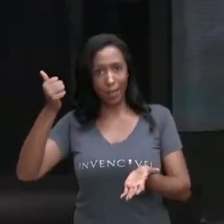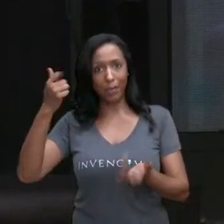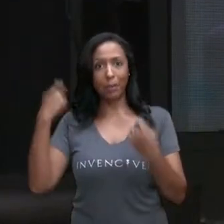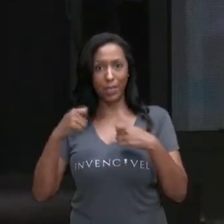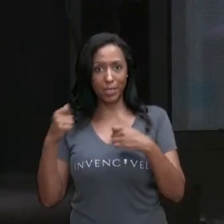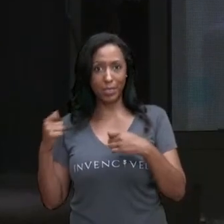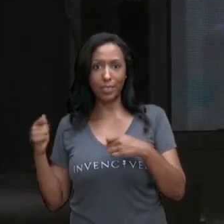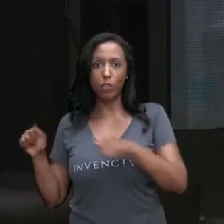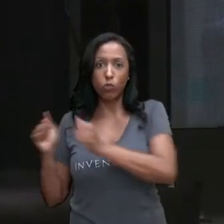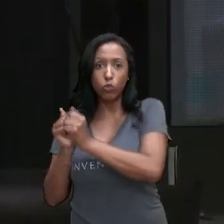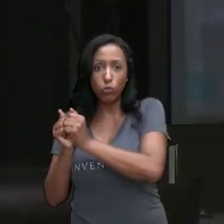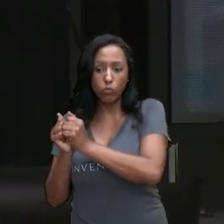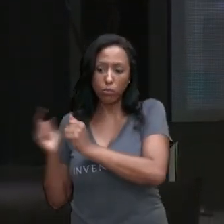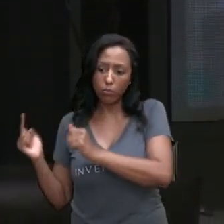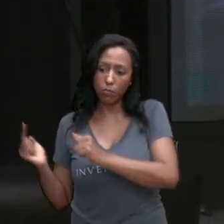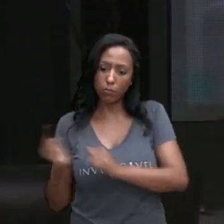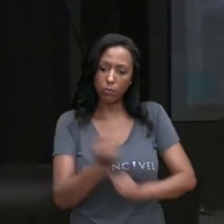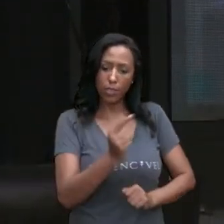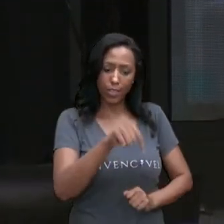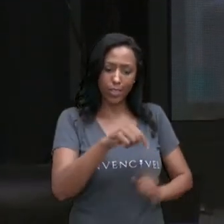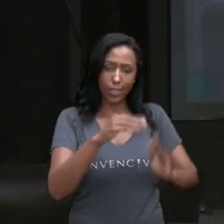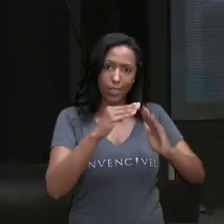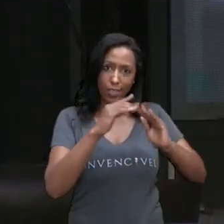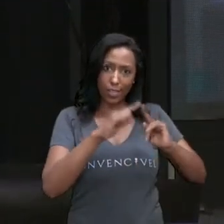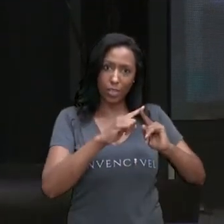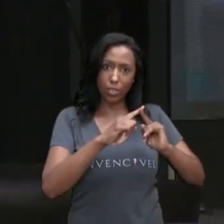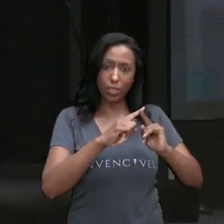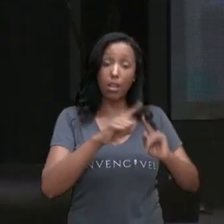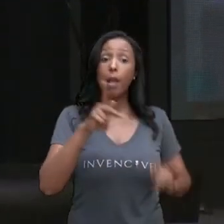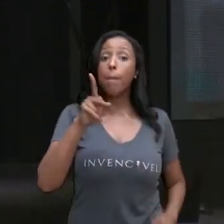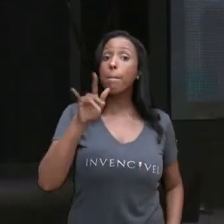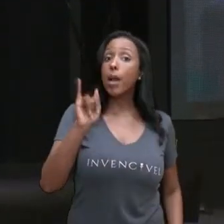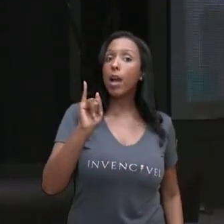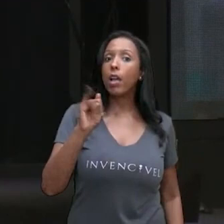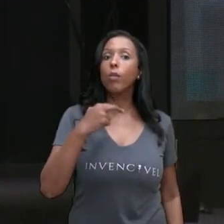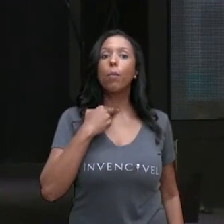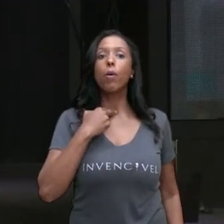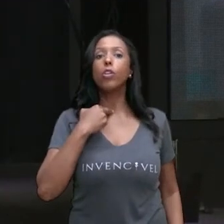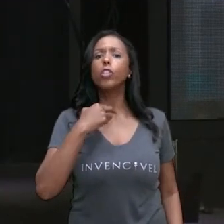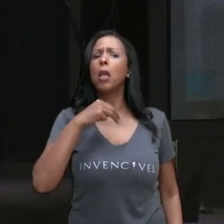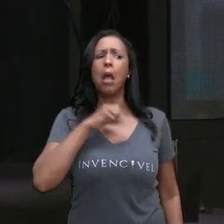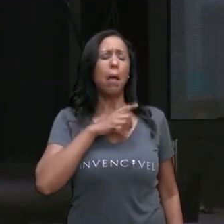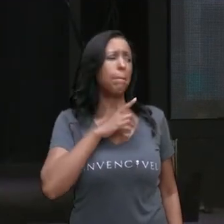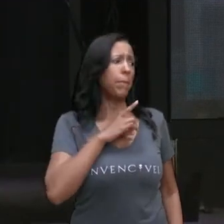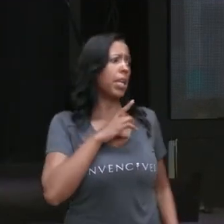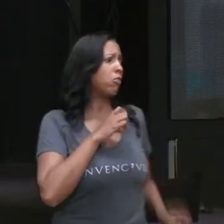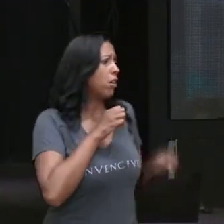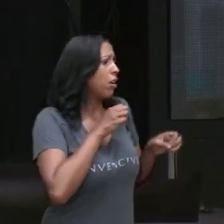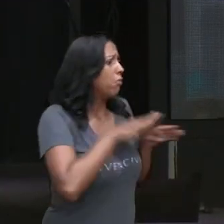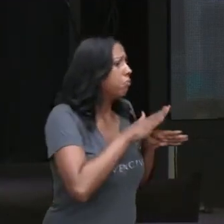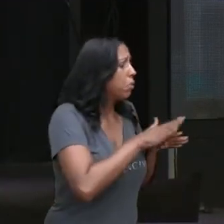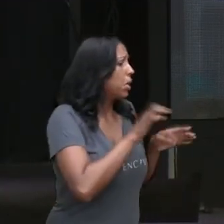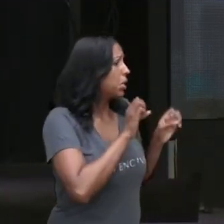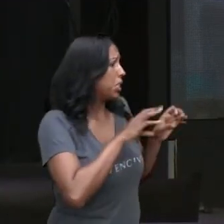domingo. É isso aí. Os pais não devem ter medo de colocar as regras. Um dia